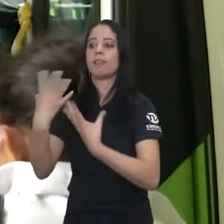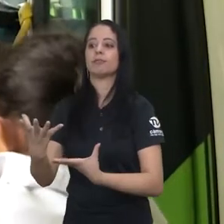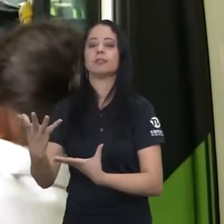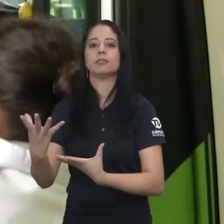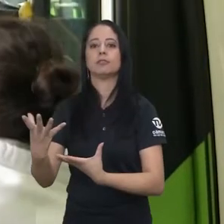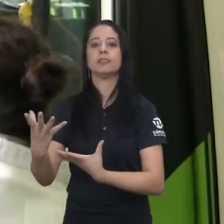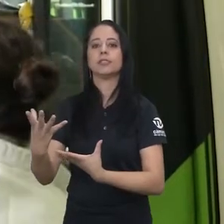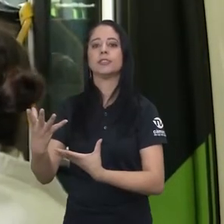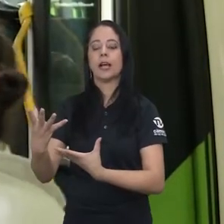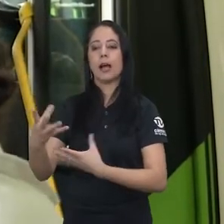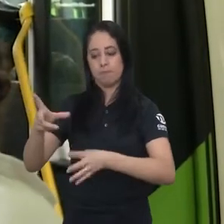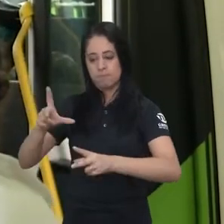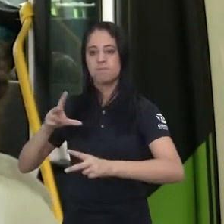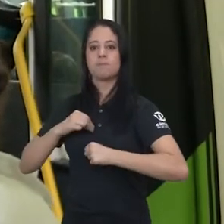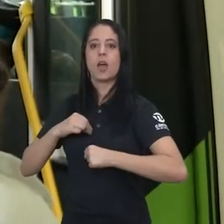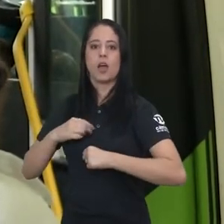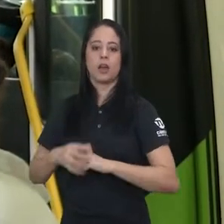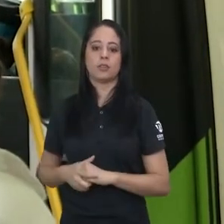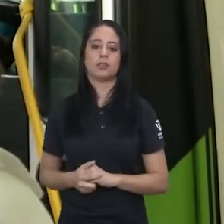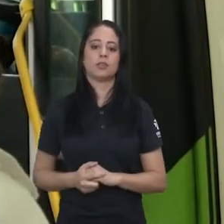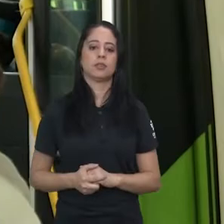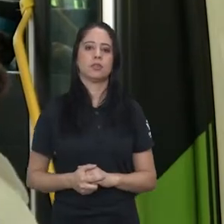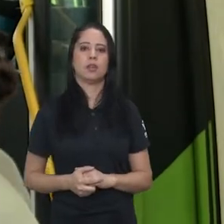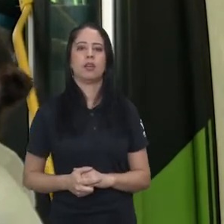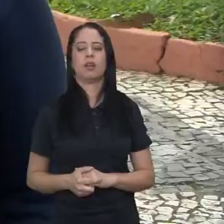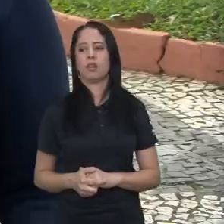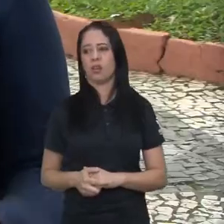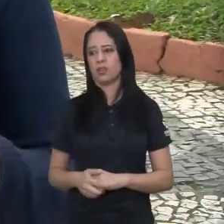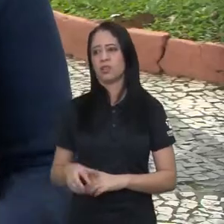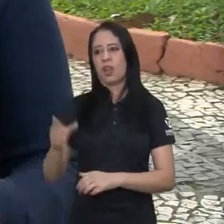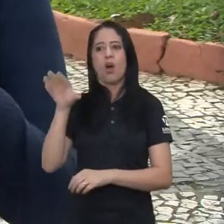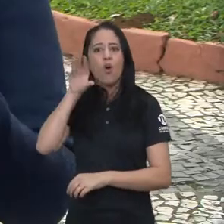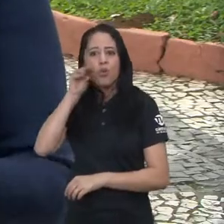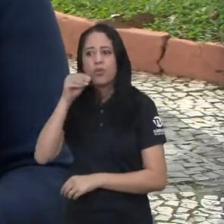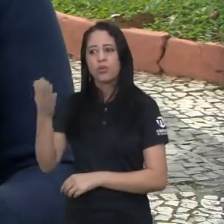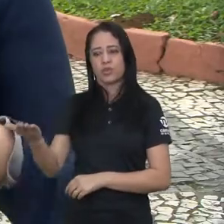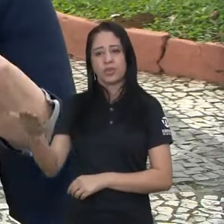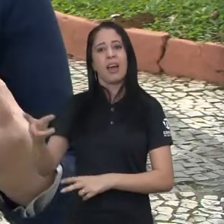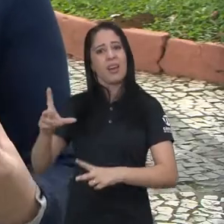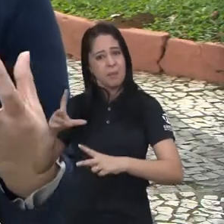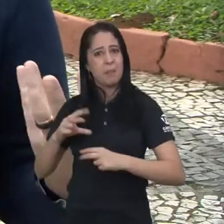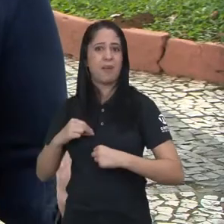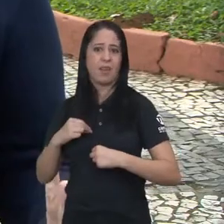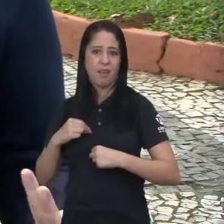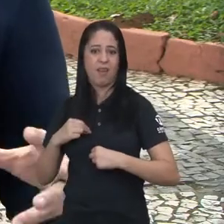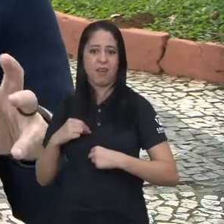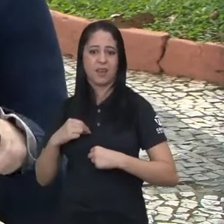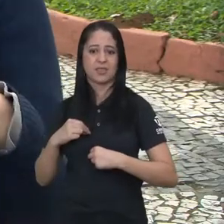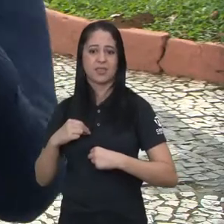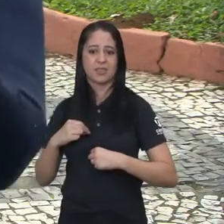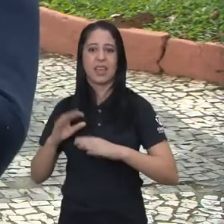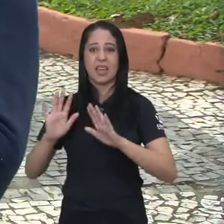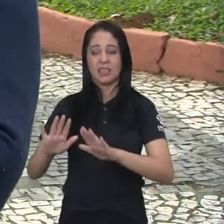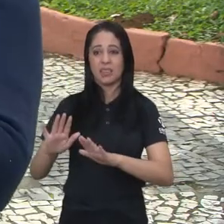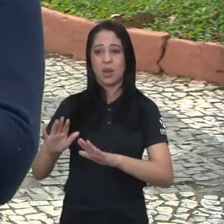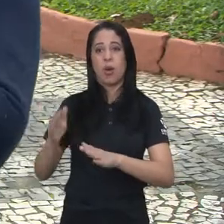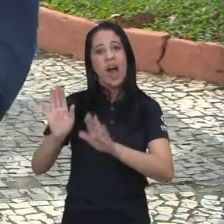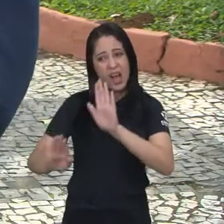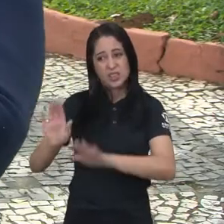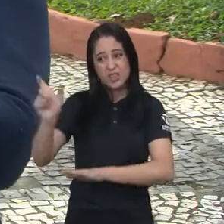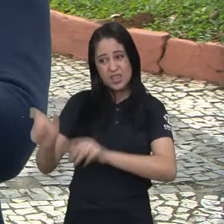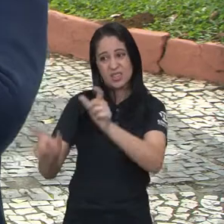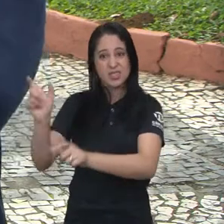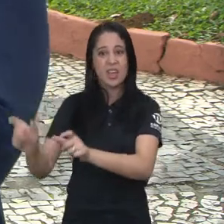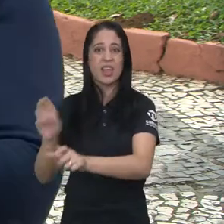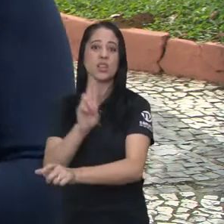é dar dignidade aos trabalhadores e trabalhadoras em um mínimo de dignidade é um banheiro que possa atender os até eles usavam